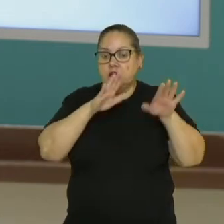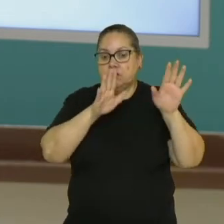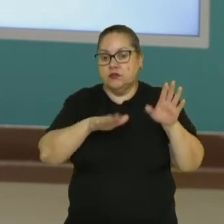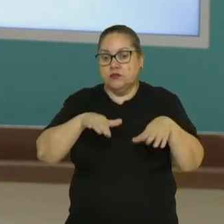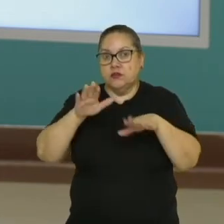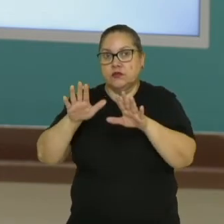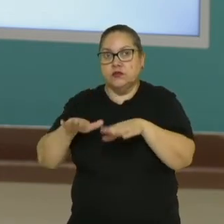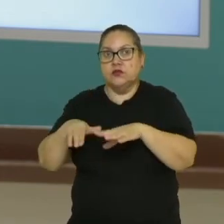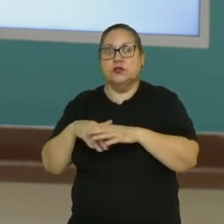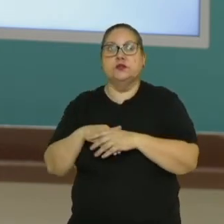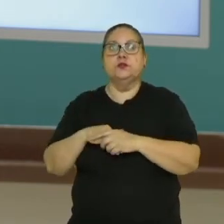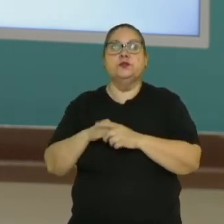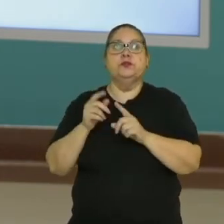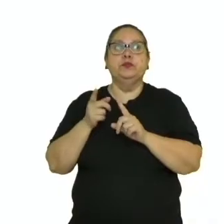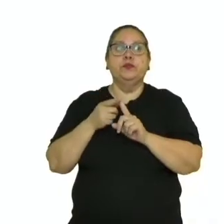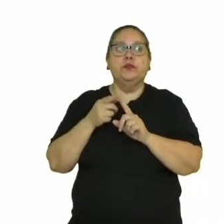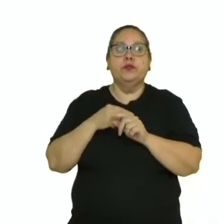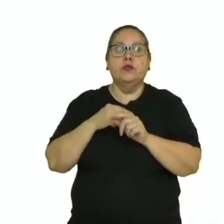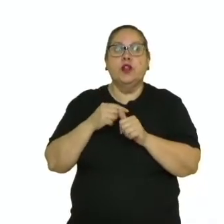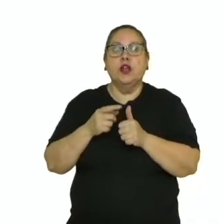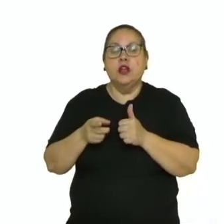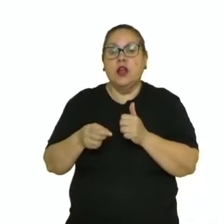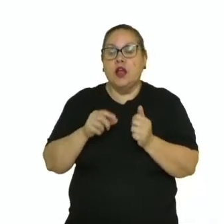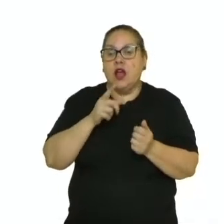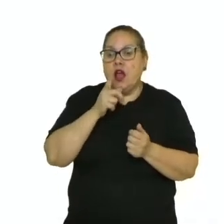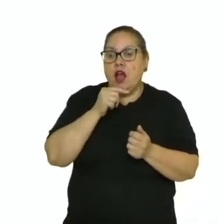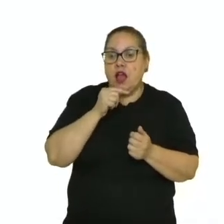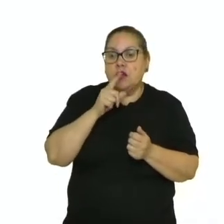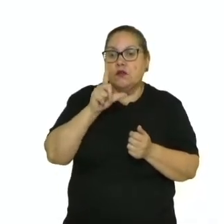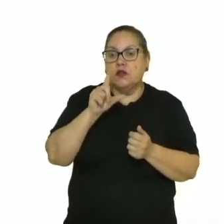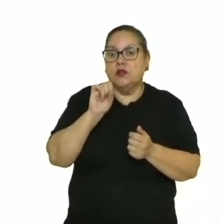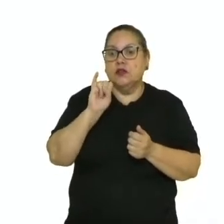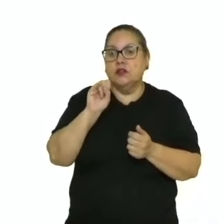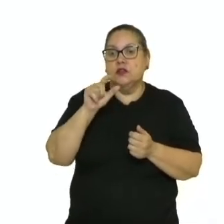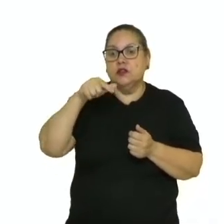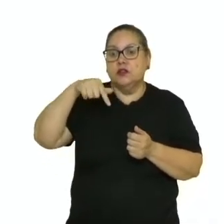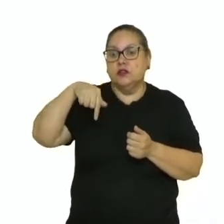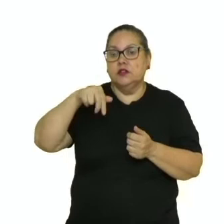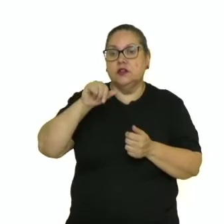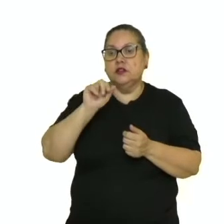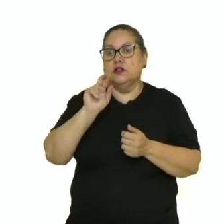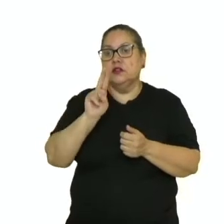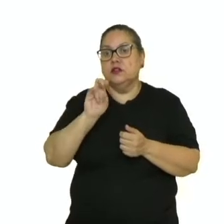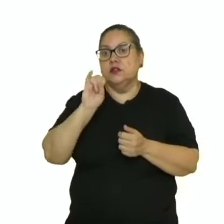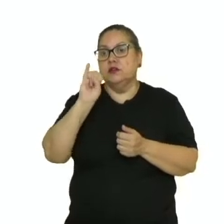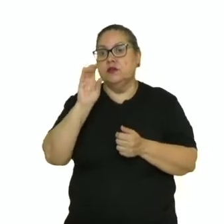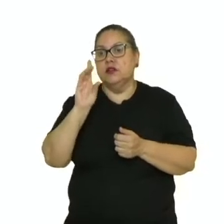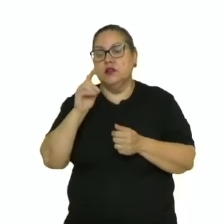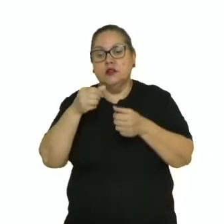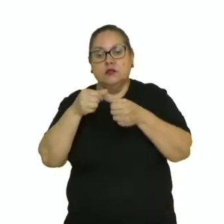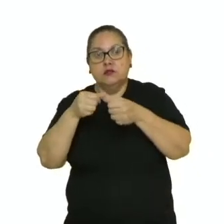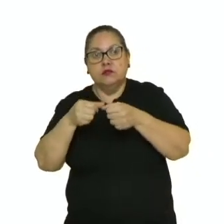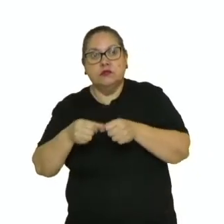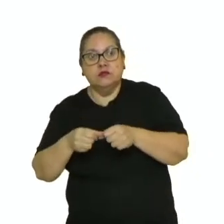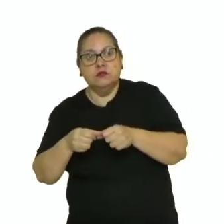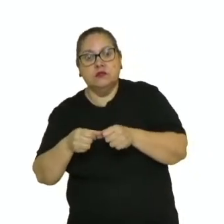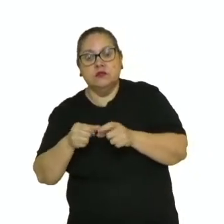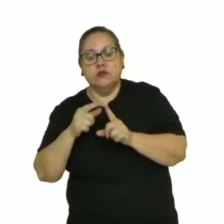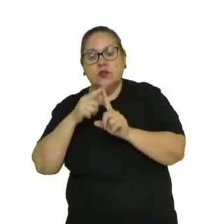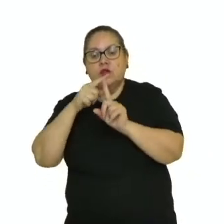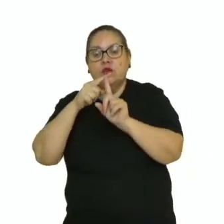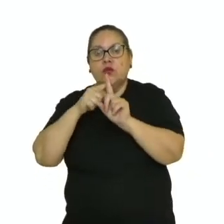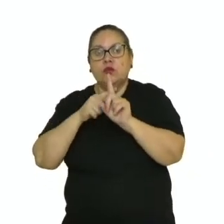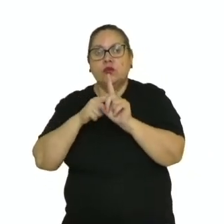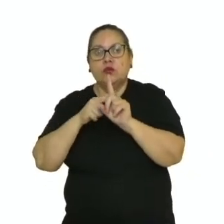primitivo. Essa água líquida, então, permitiu, ao longo de muito tempo, o resfriamento